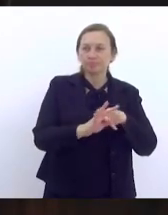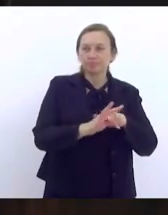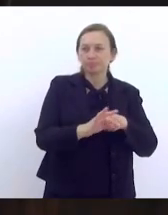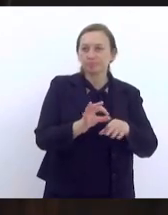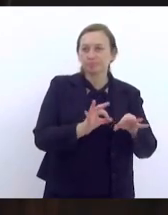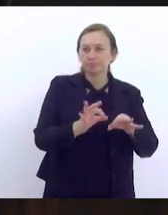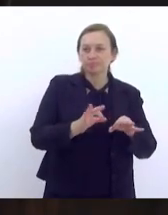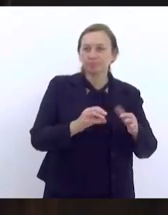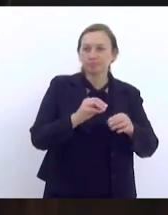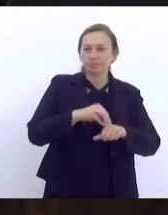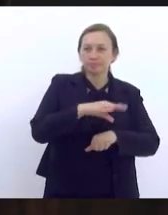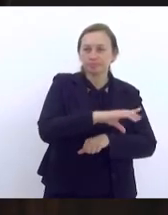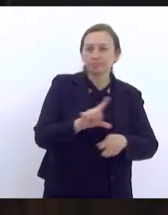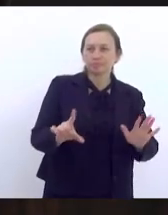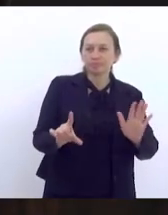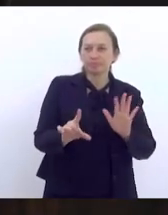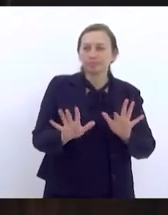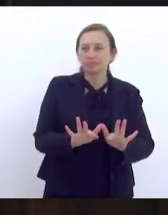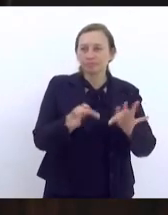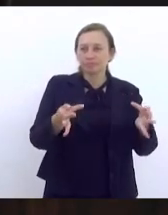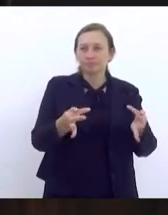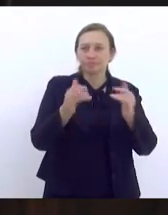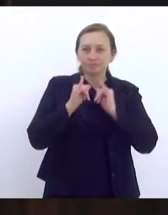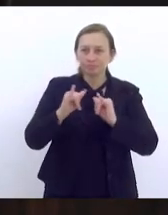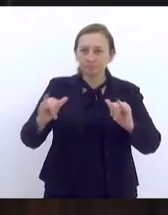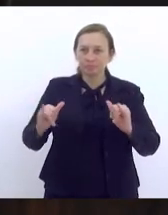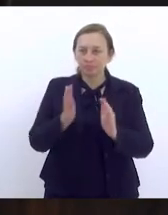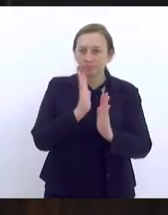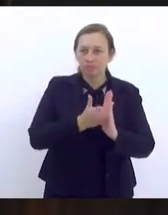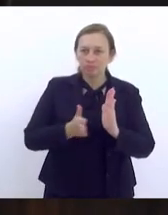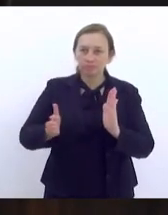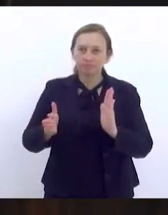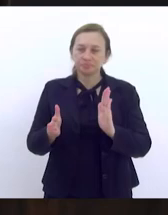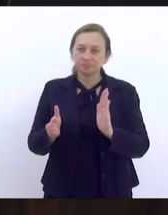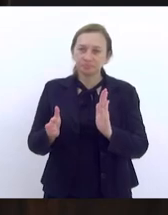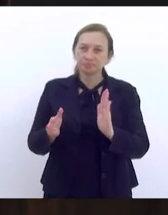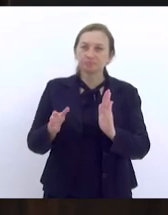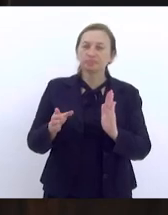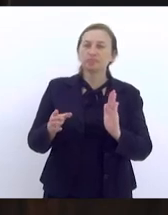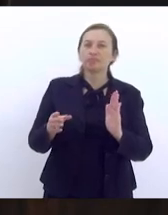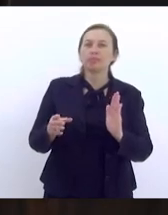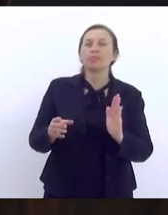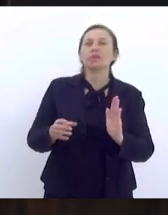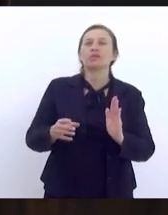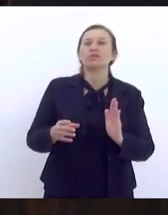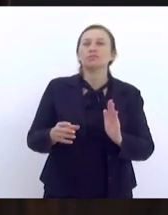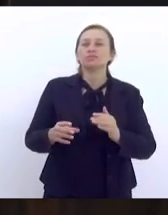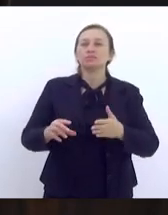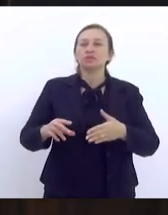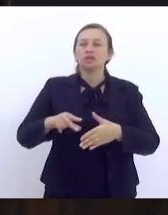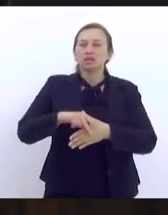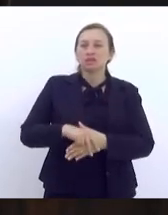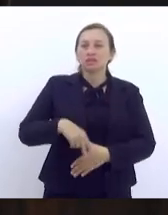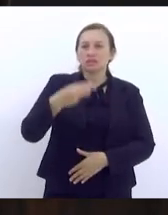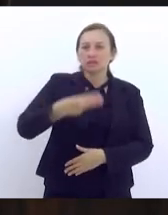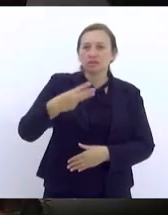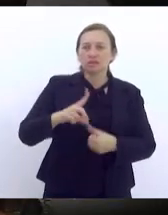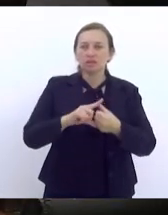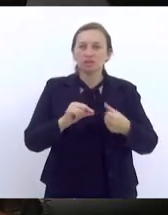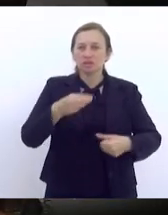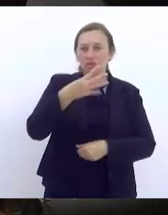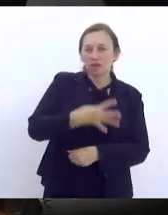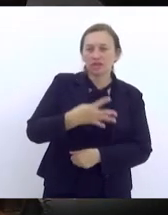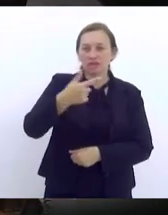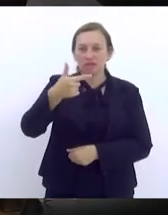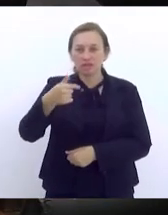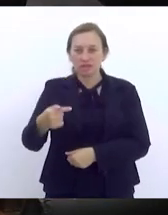da indicação simples anuncia incluído na ordem do dia de acordo com o inciso terceiro do artigo 47